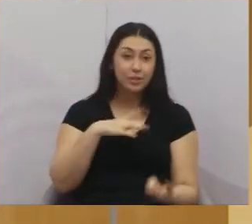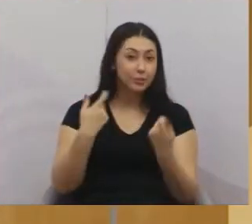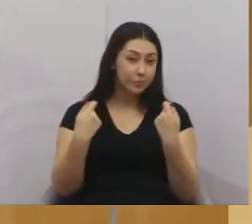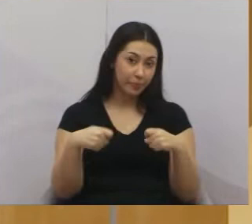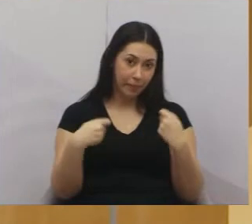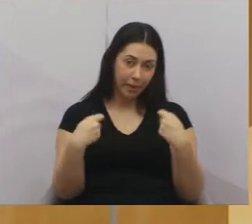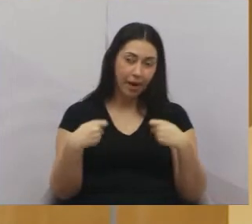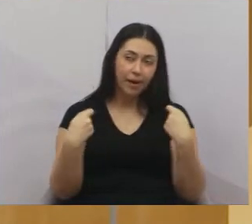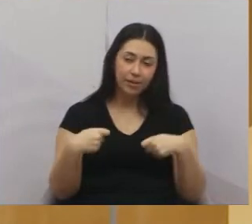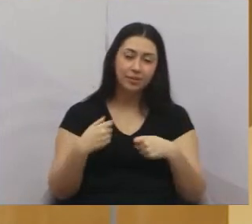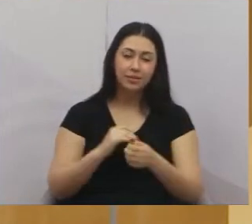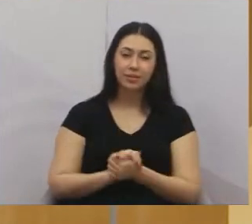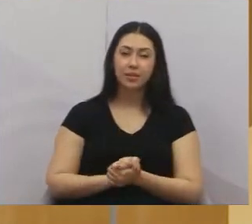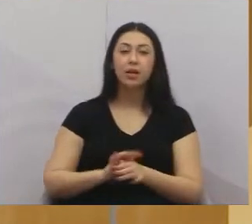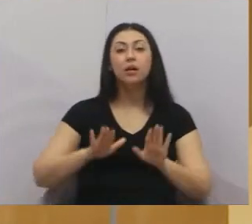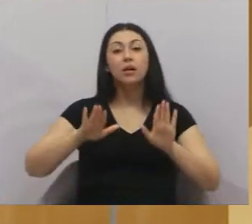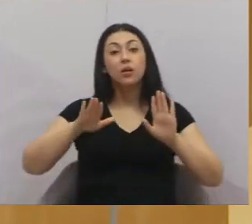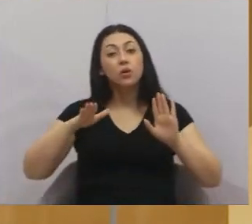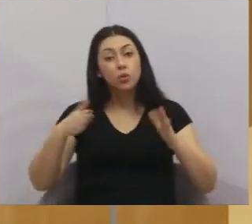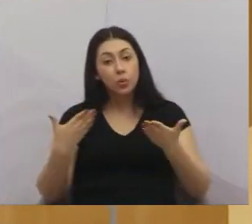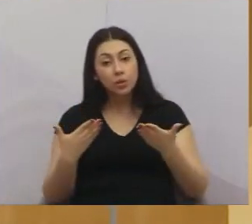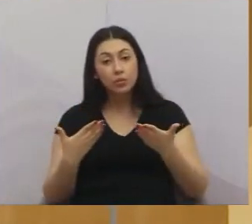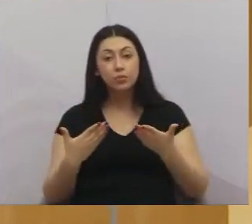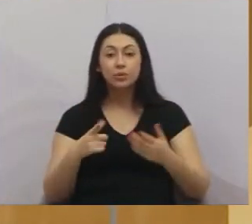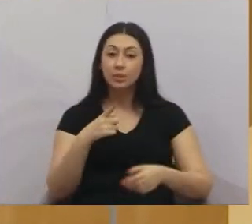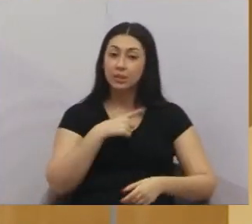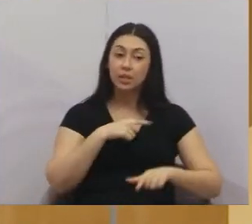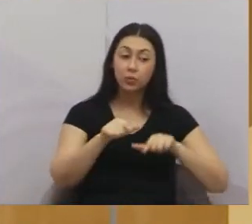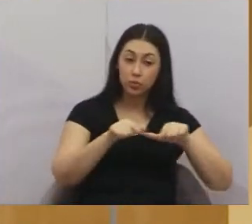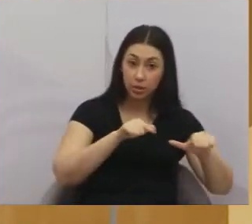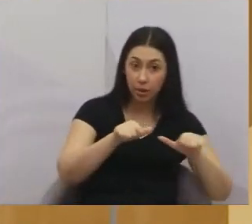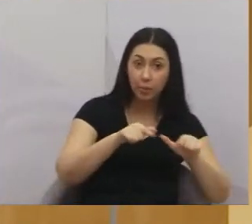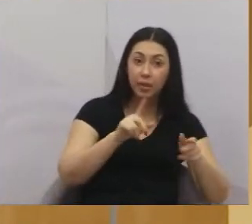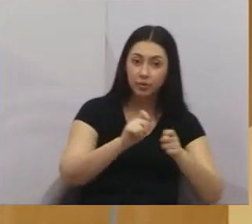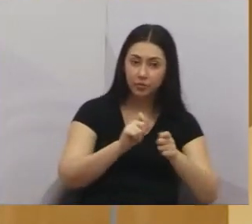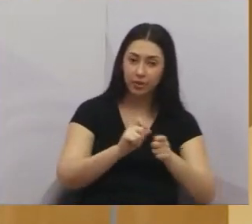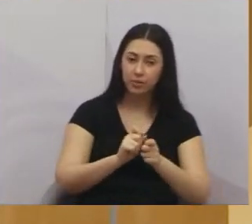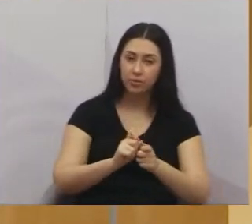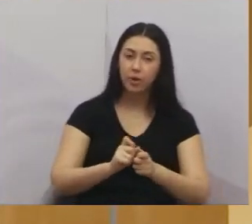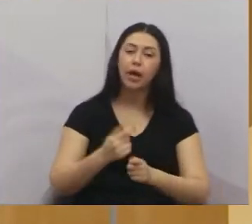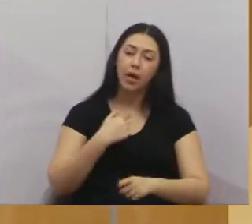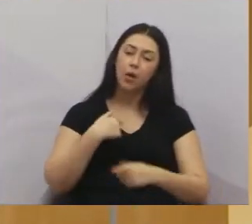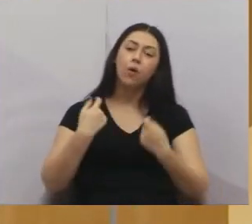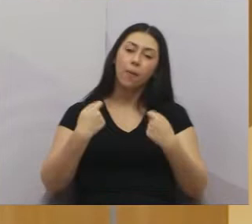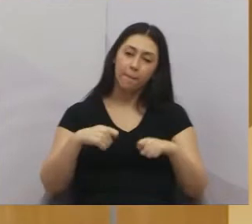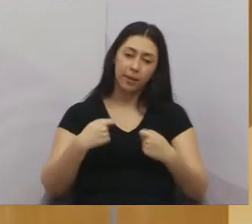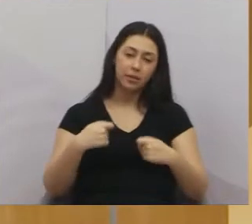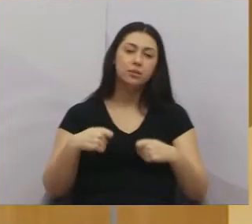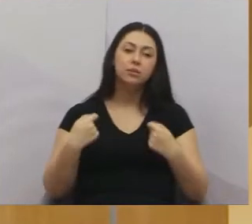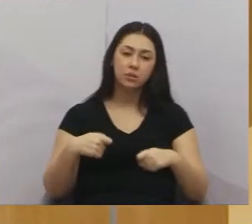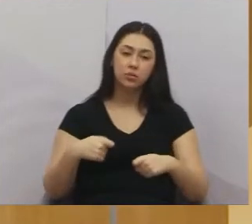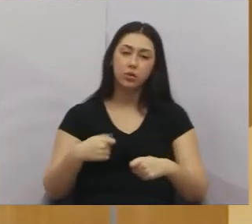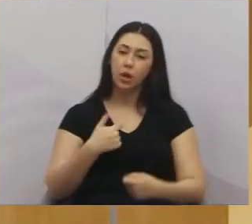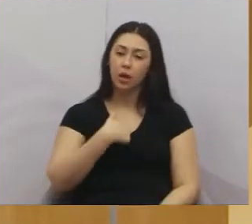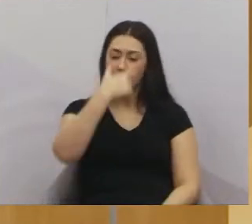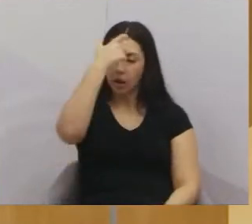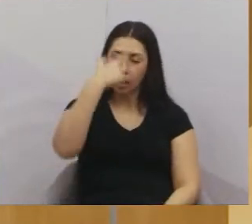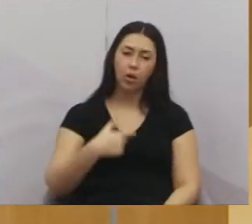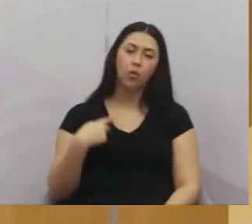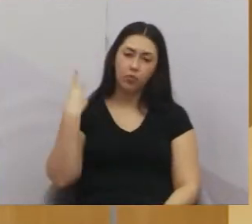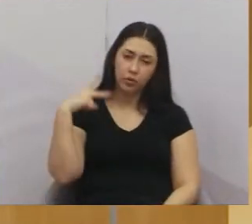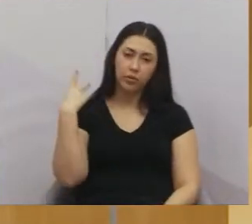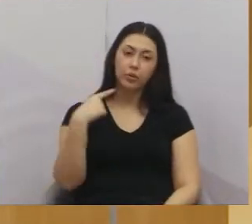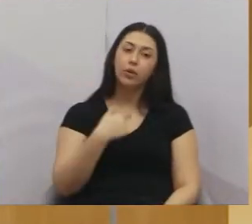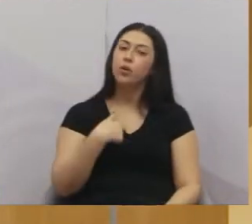isso, e quando a gente tem um serviço executado, eu acho que é minha obrigação, falo enquanto vereador aqui dessa